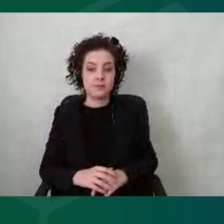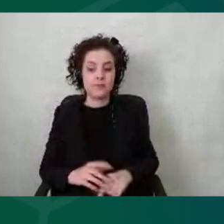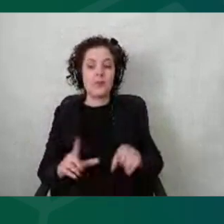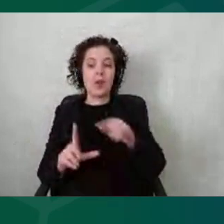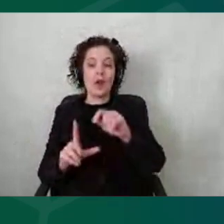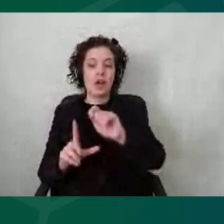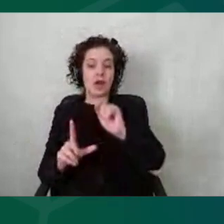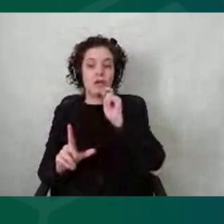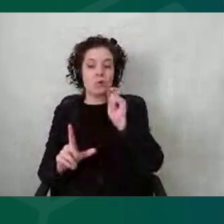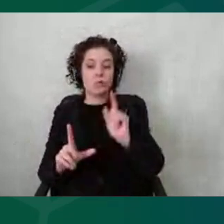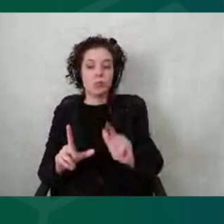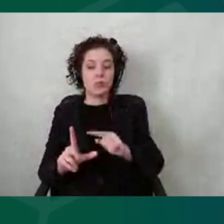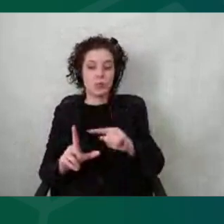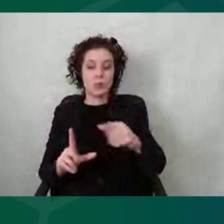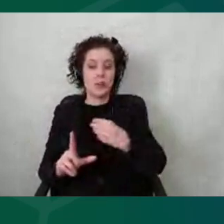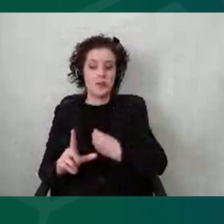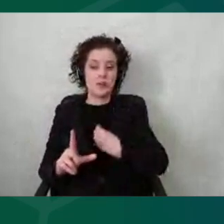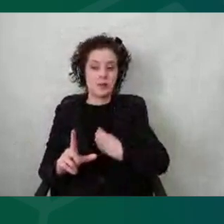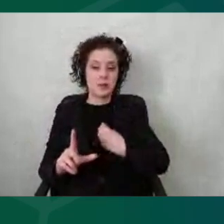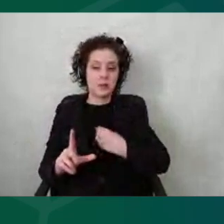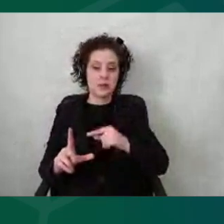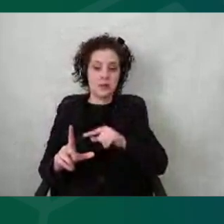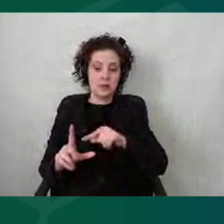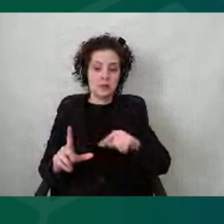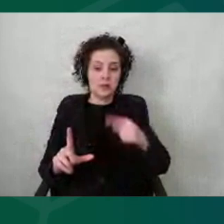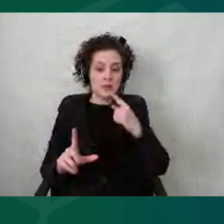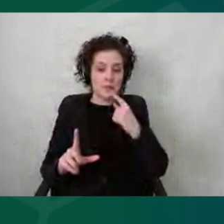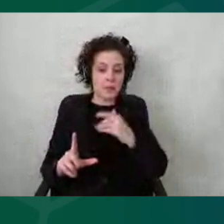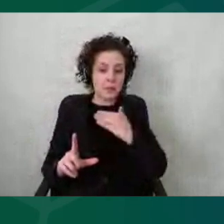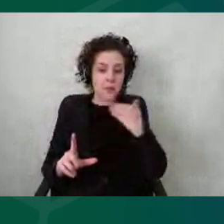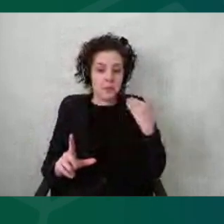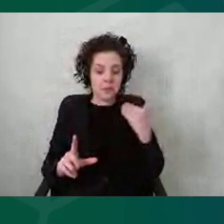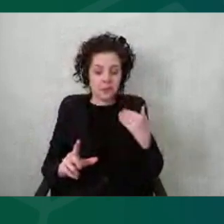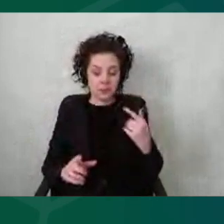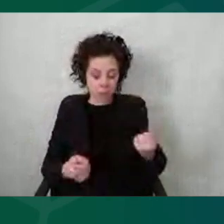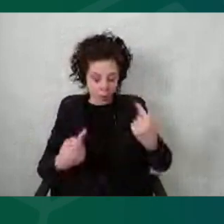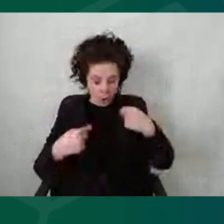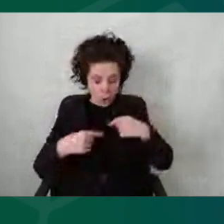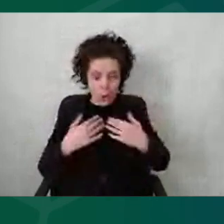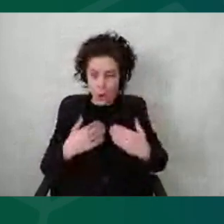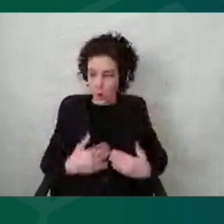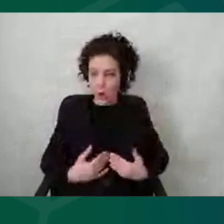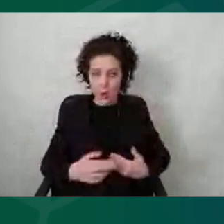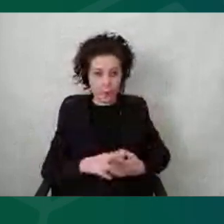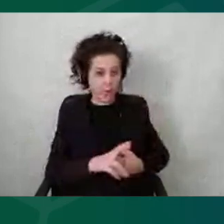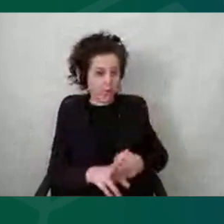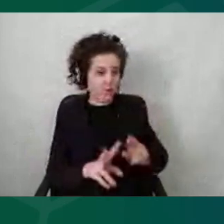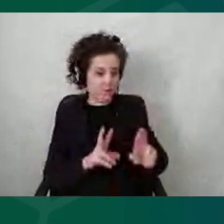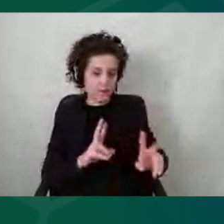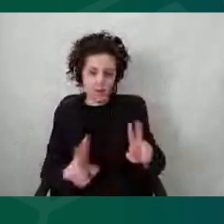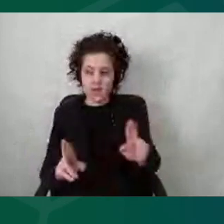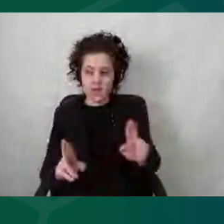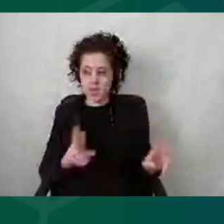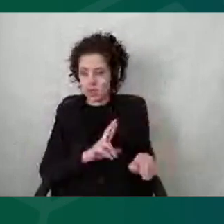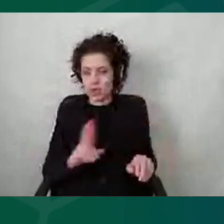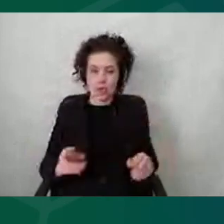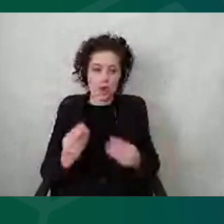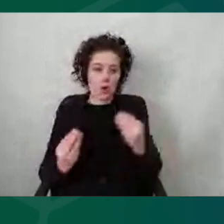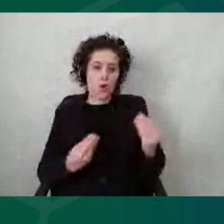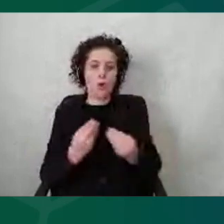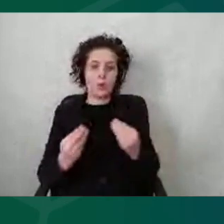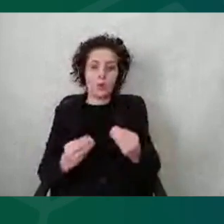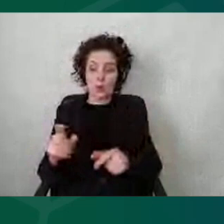uma resposta, o nosso organismo responde de uma forma diferente. Vocês observam que esses pacientes que vão falecer